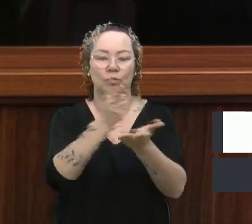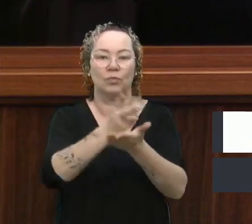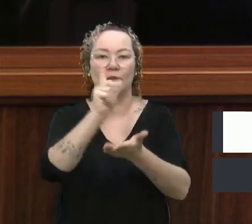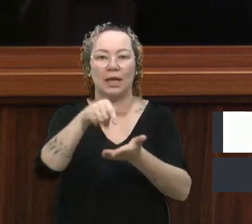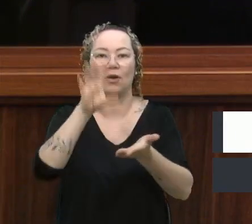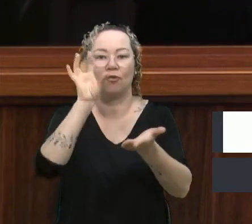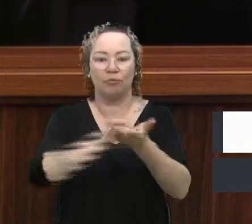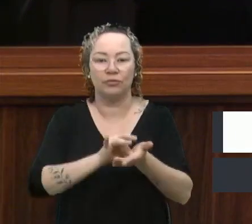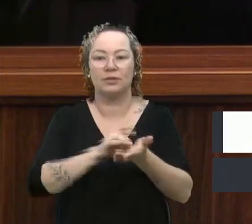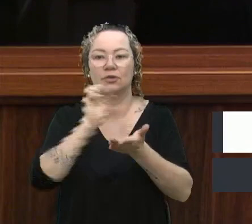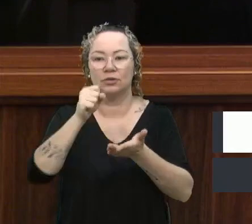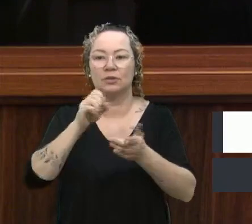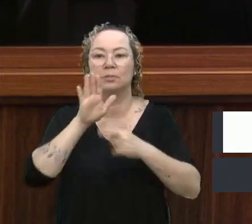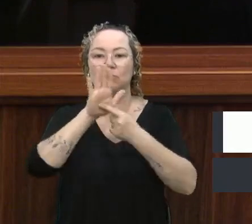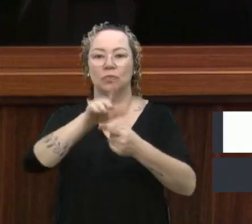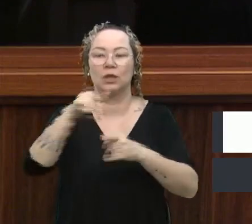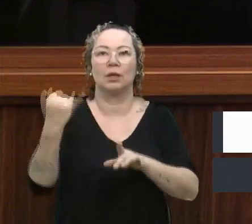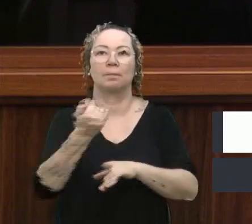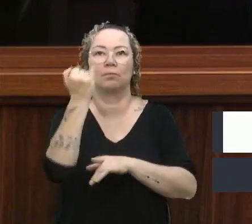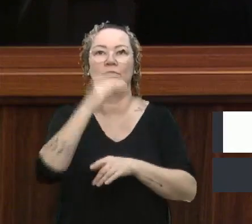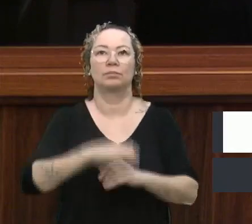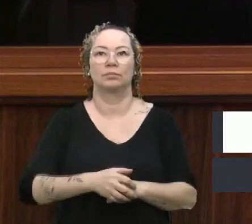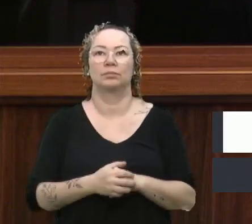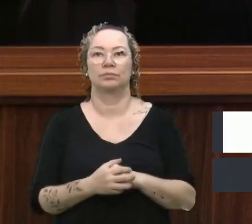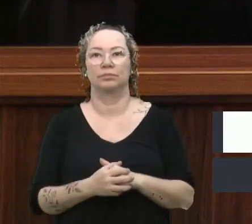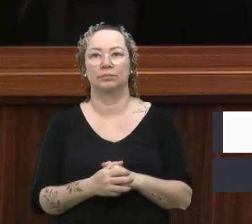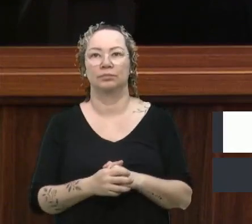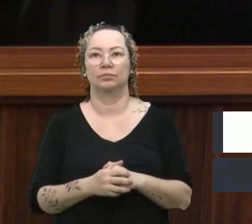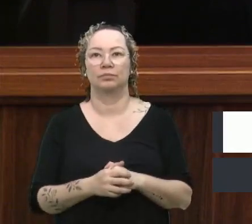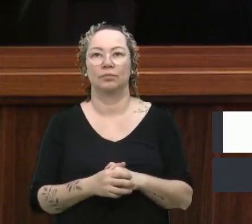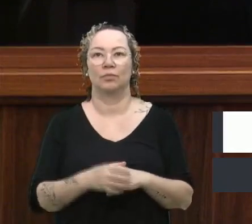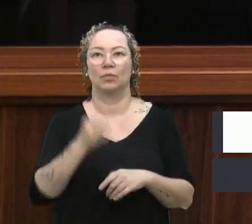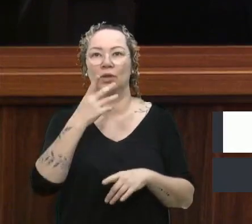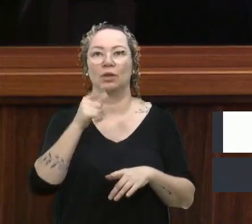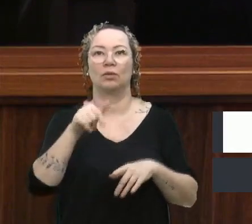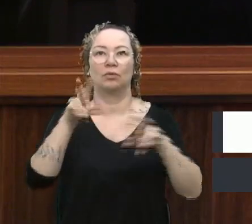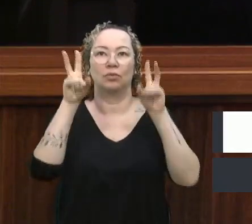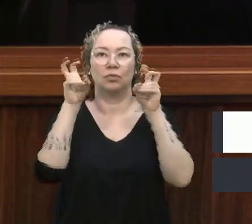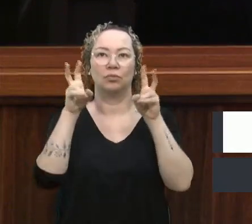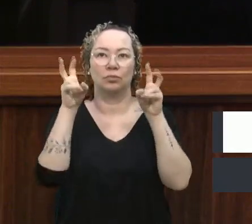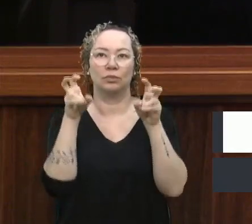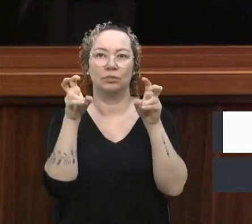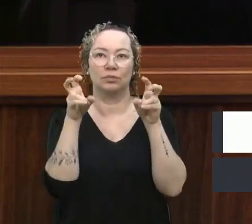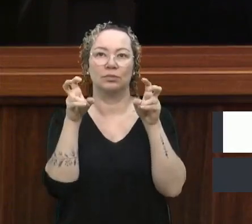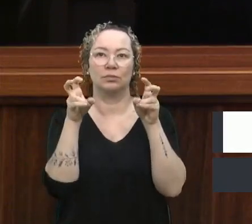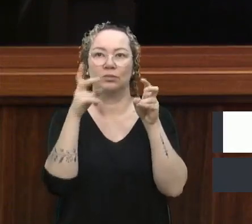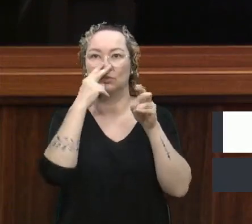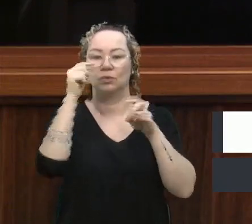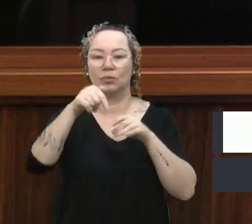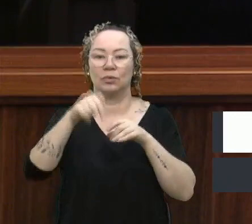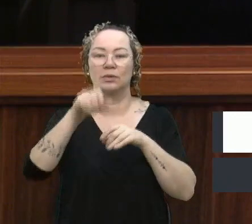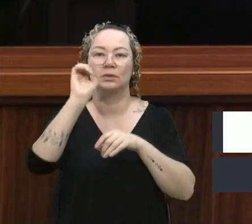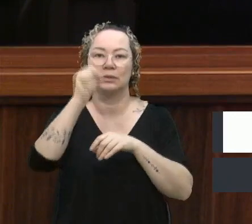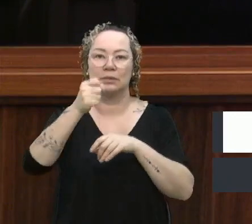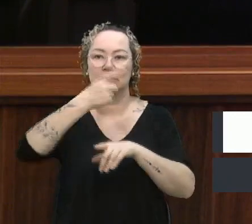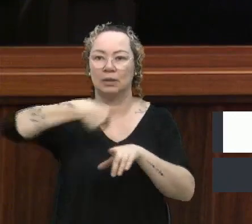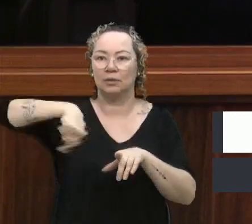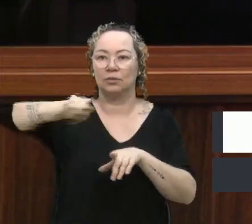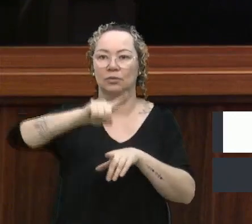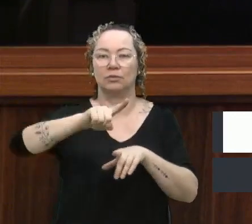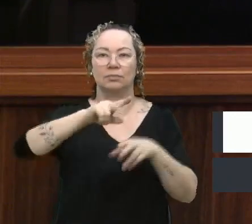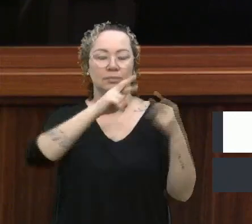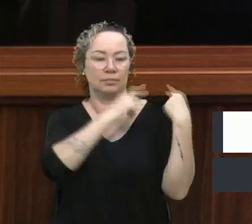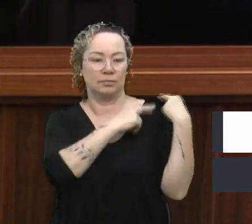a importância que esta pauta merece. Então, uma pauta como esta merece a nossa